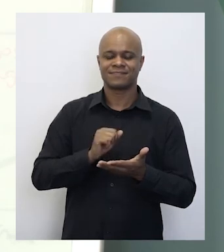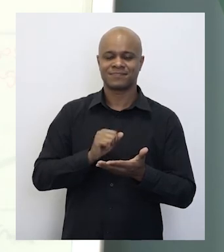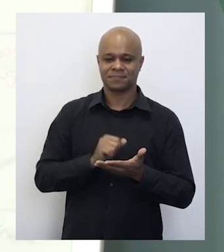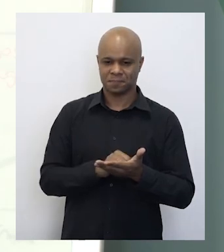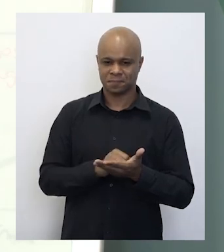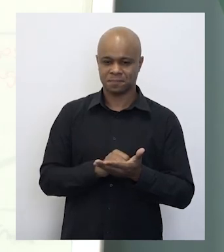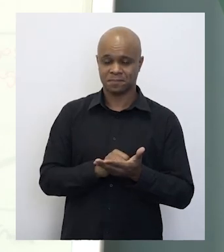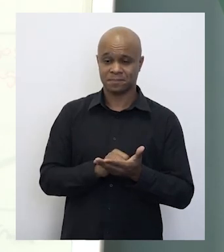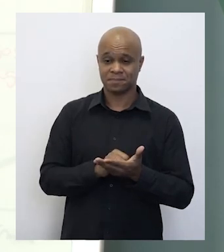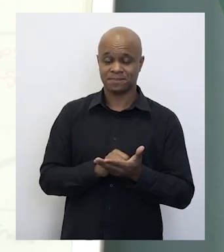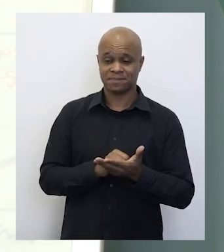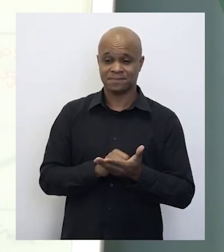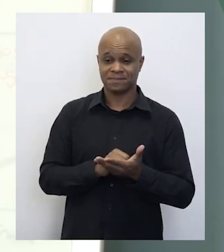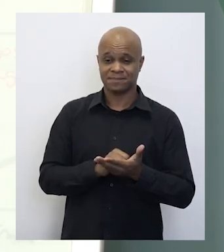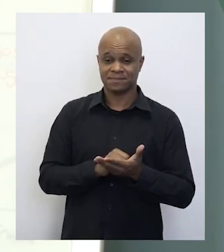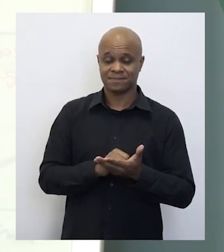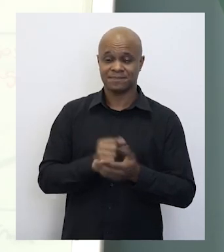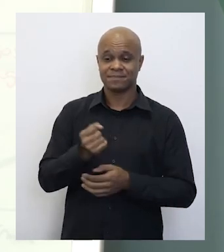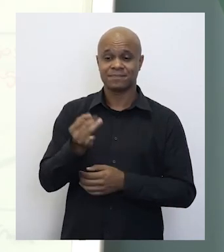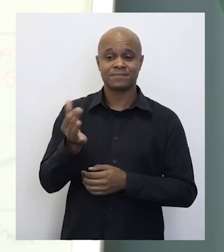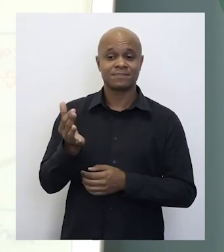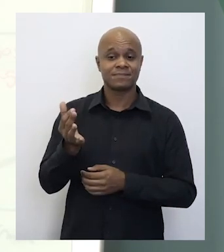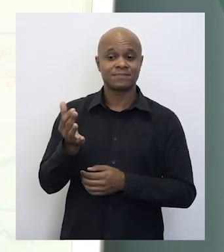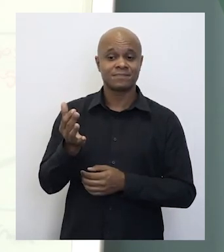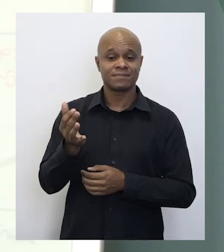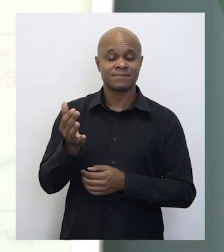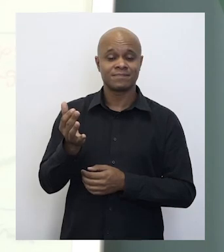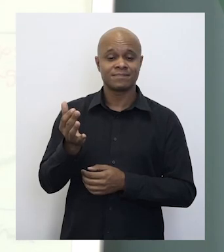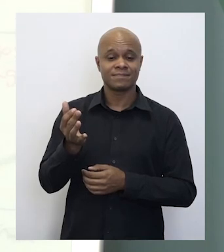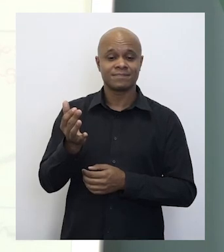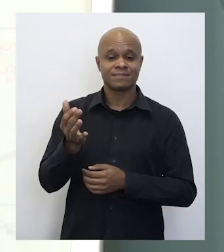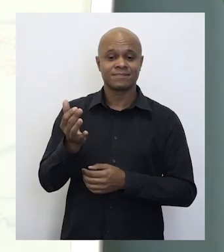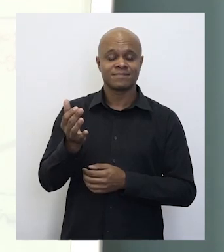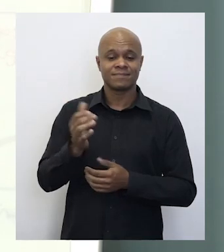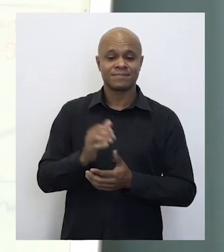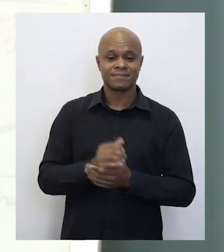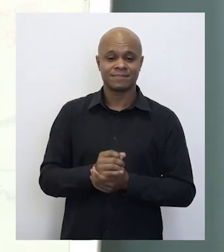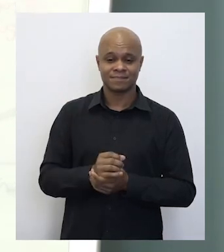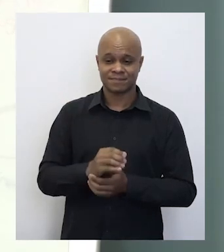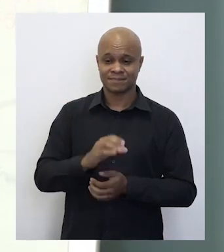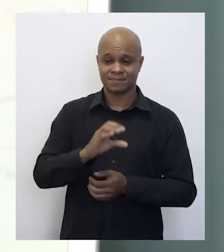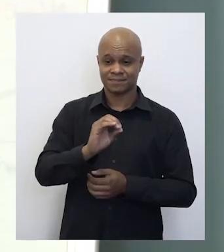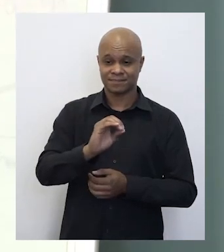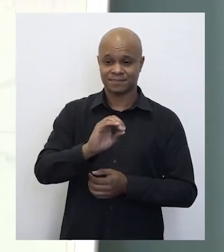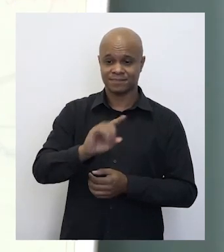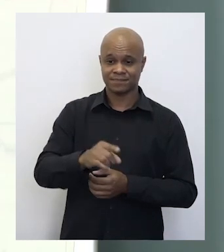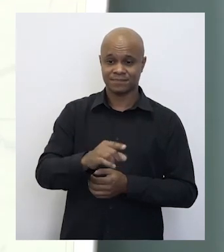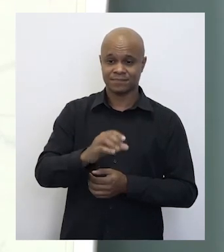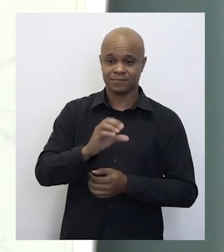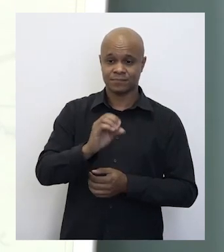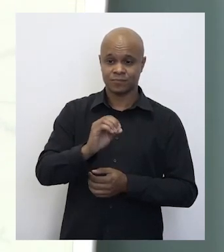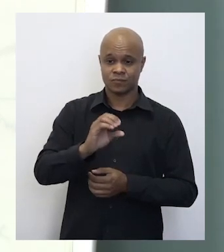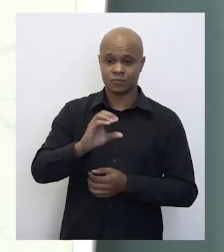0,00079. Dá quanto? Deu 0, aí você coloca uns 6 zeros.